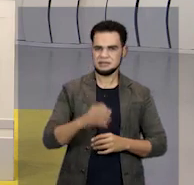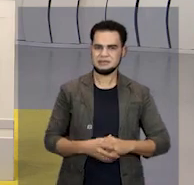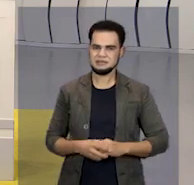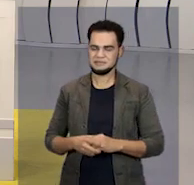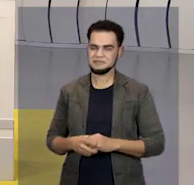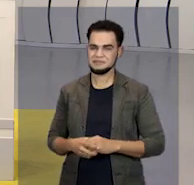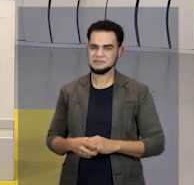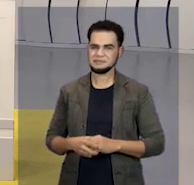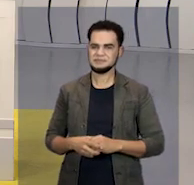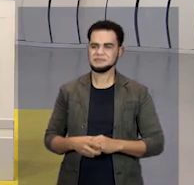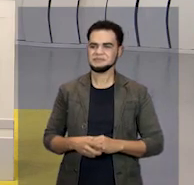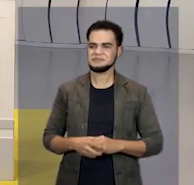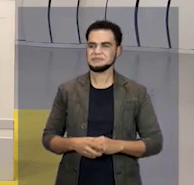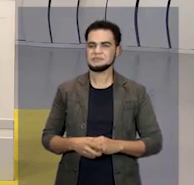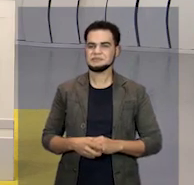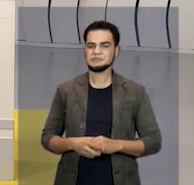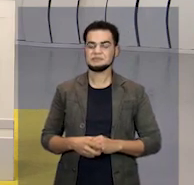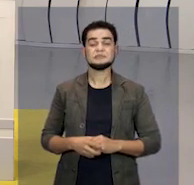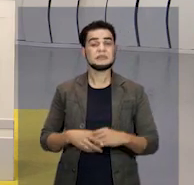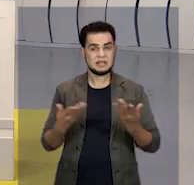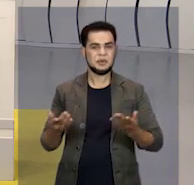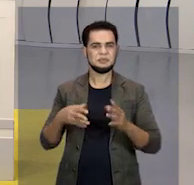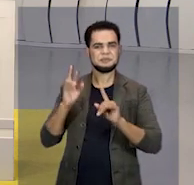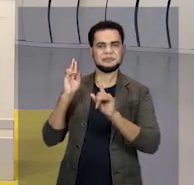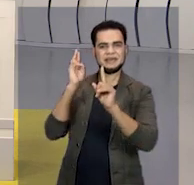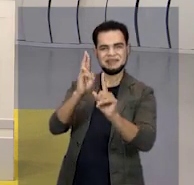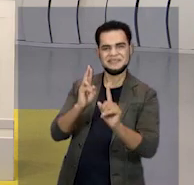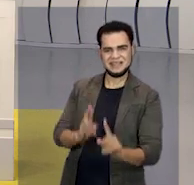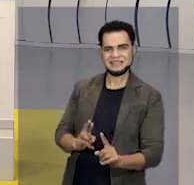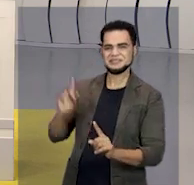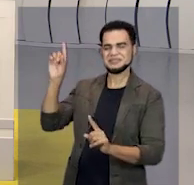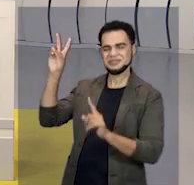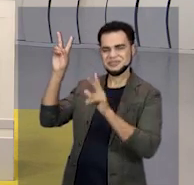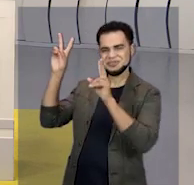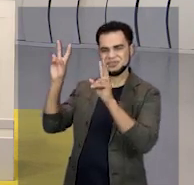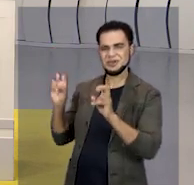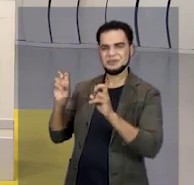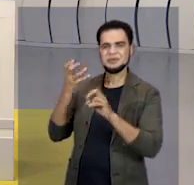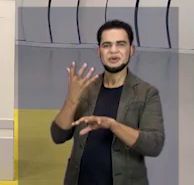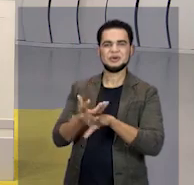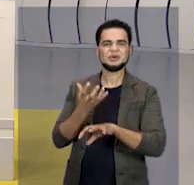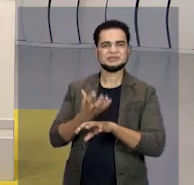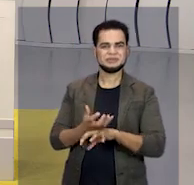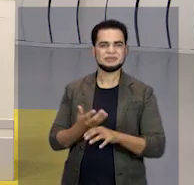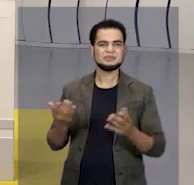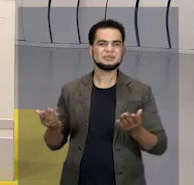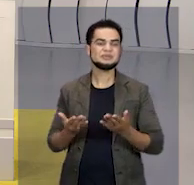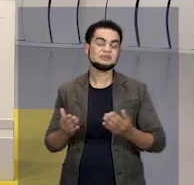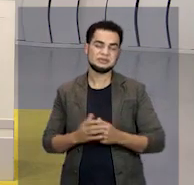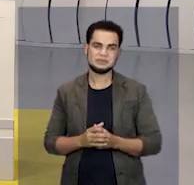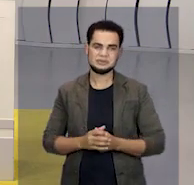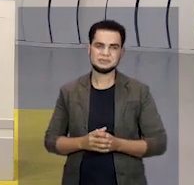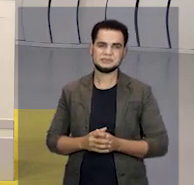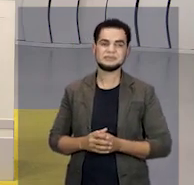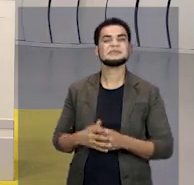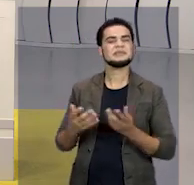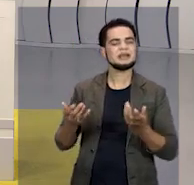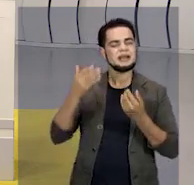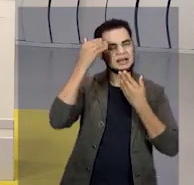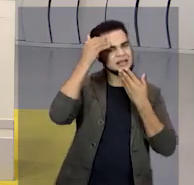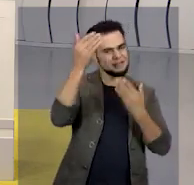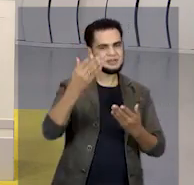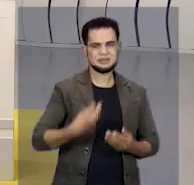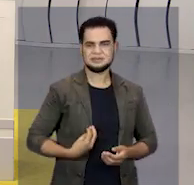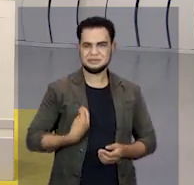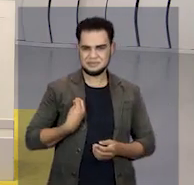as referências, né, em relação ao conteúdo colocado hoje. Ok? Então, mais uma vez agradeço a sua